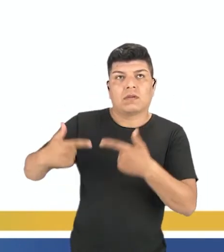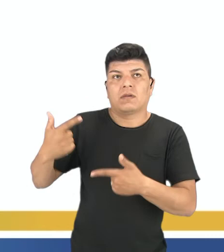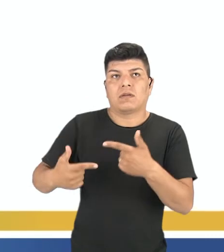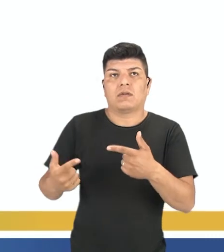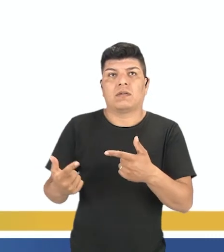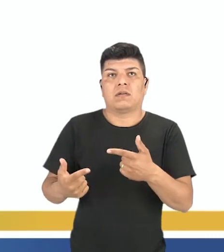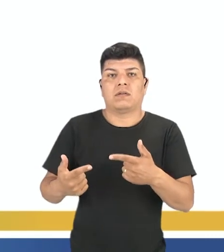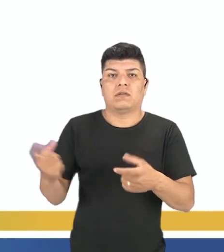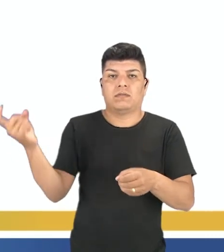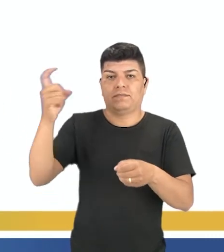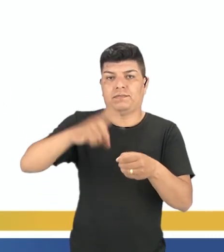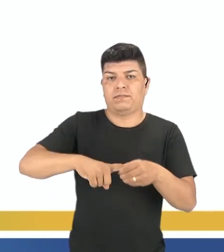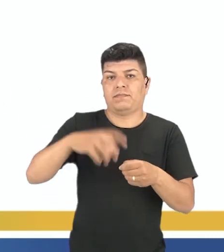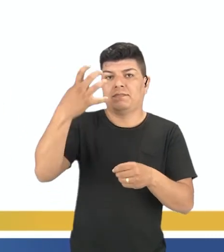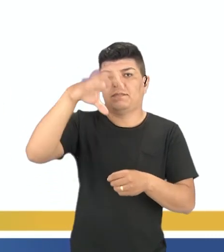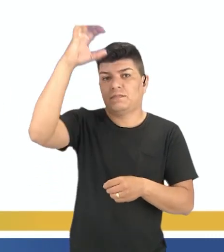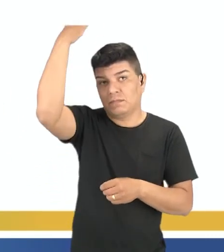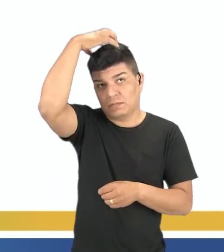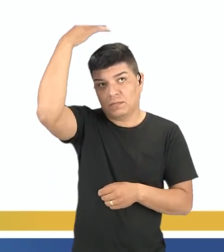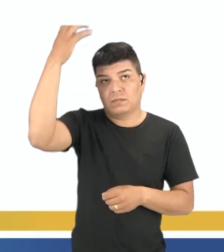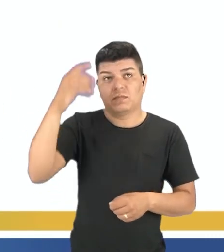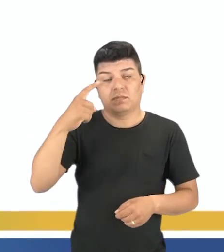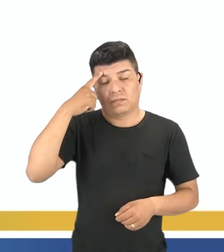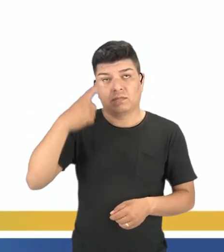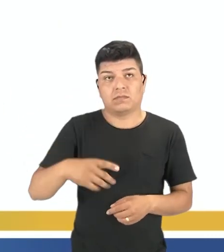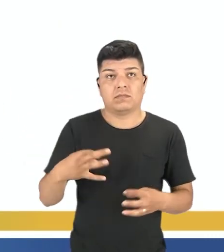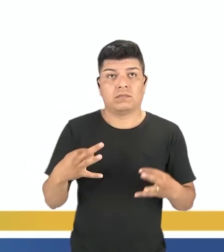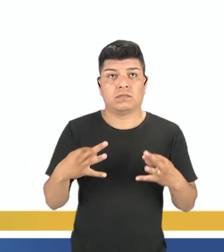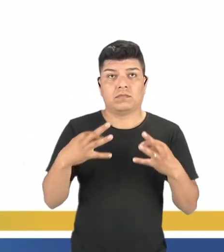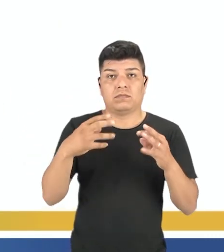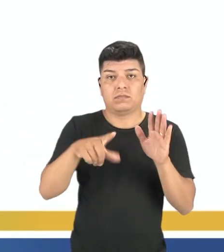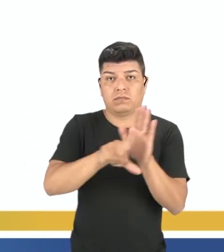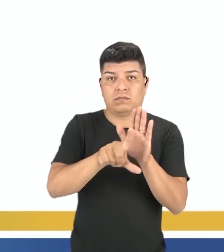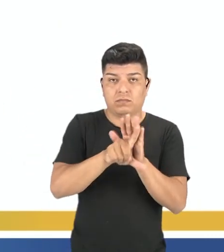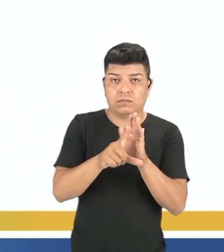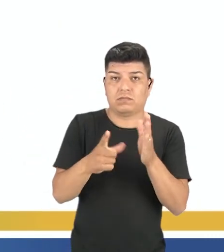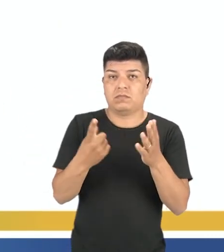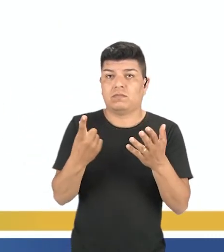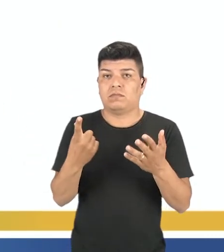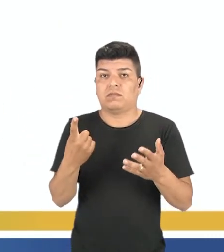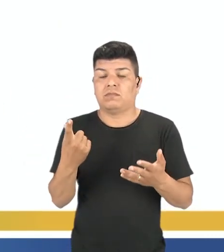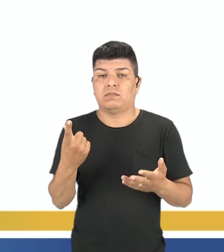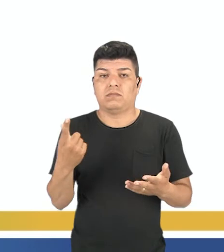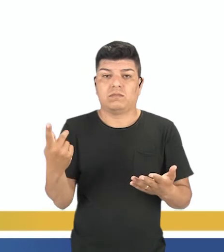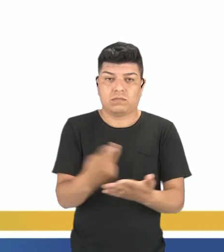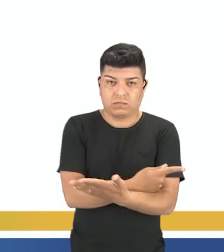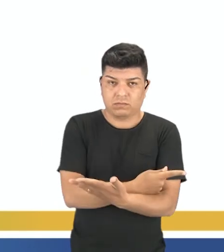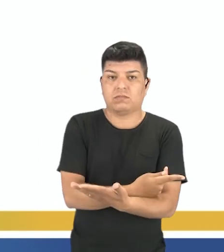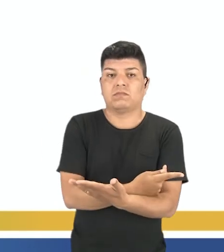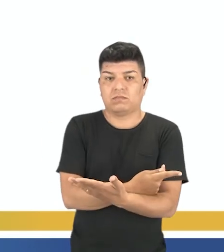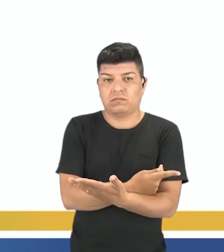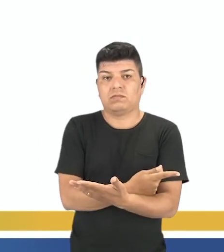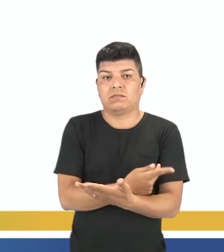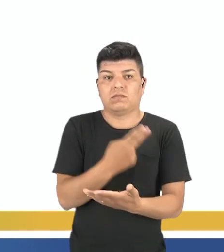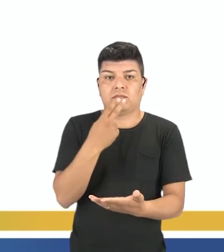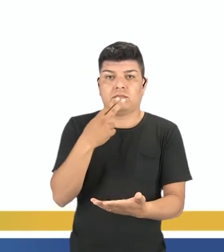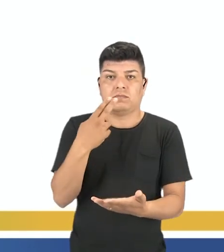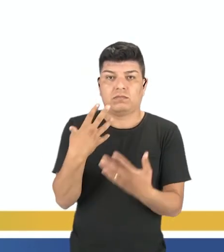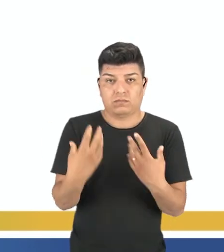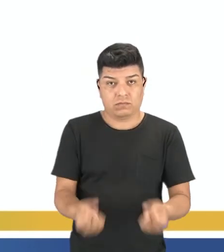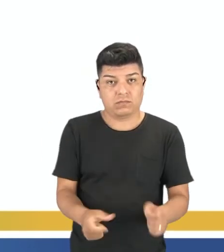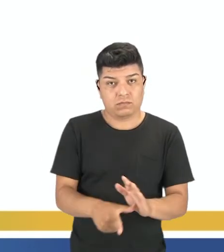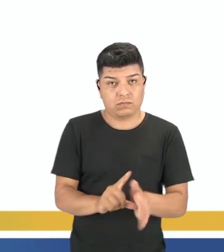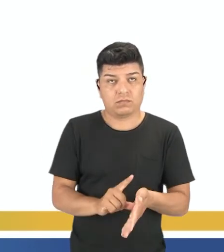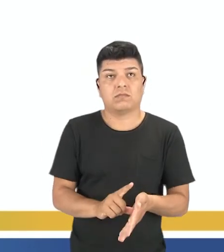a voltarem para o reino, determinou que nenhuma lei de Portugal seria colocada em vigor sem a sua aprovação. E aí